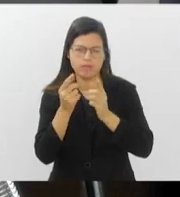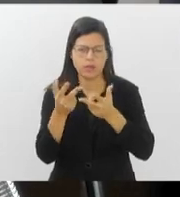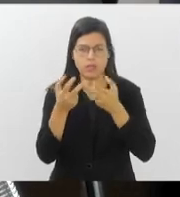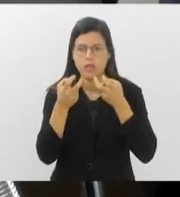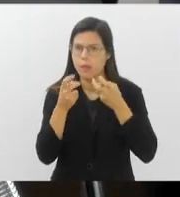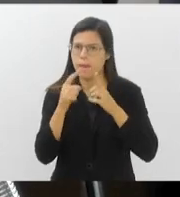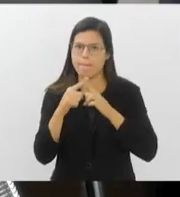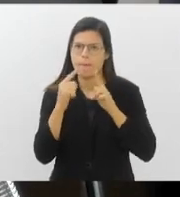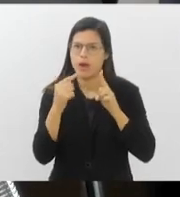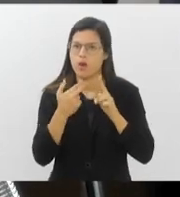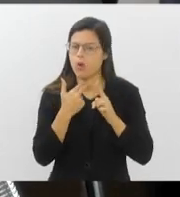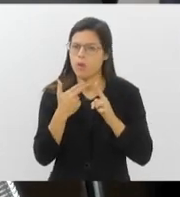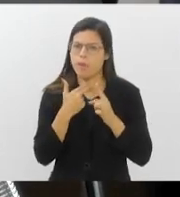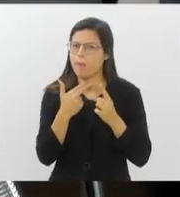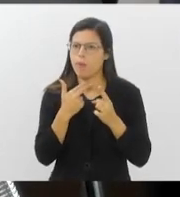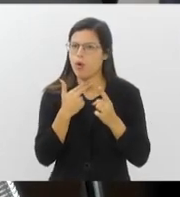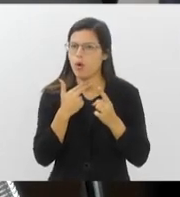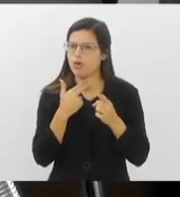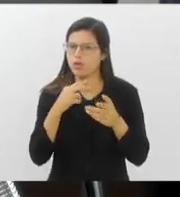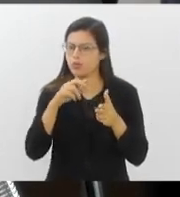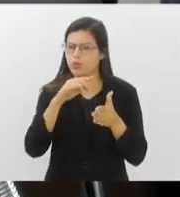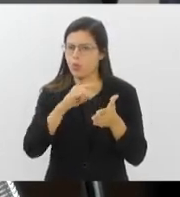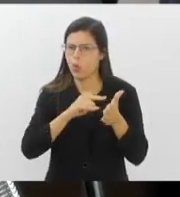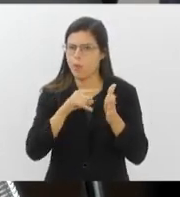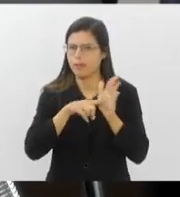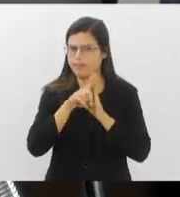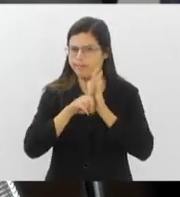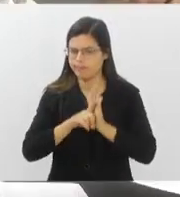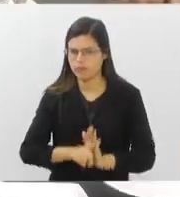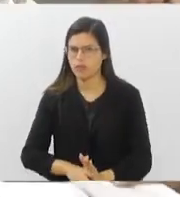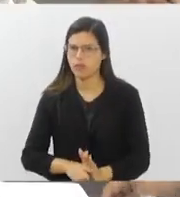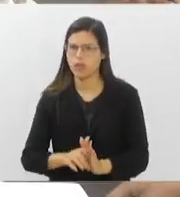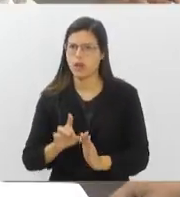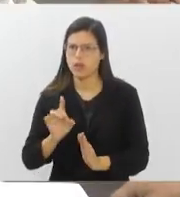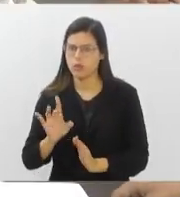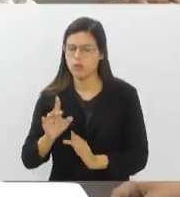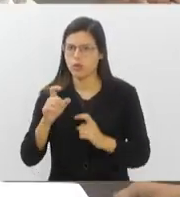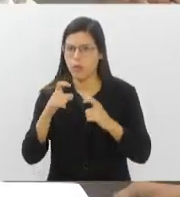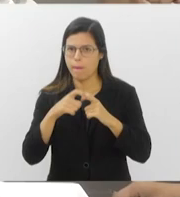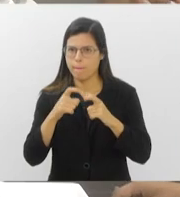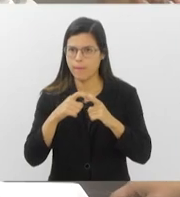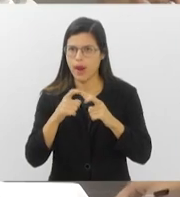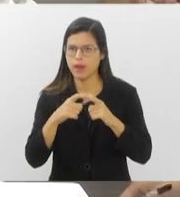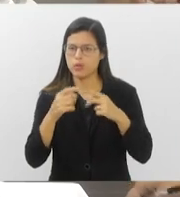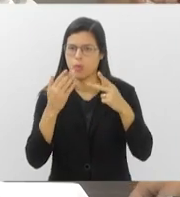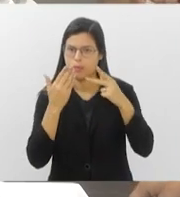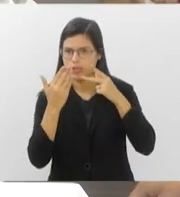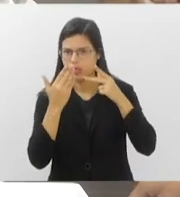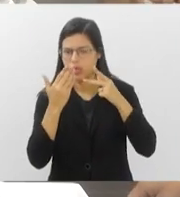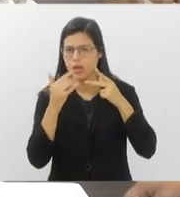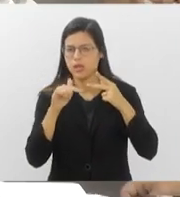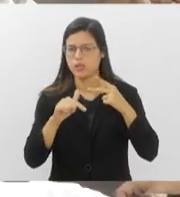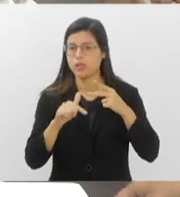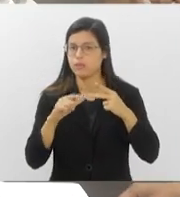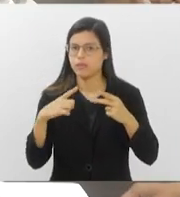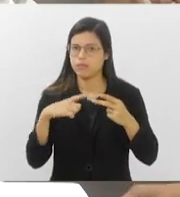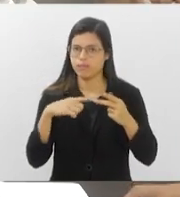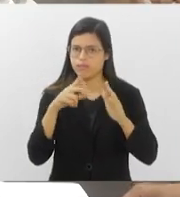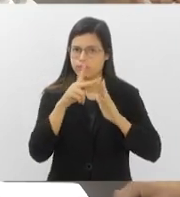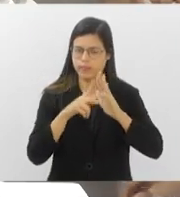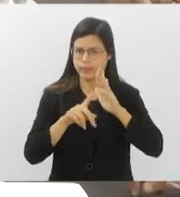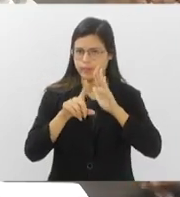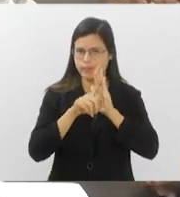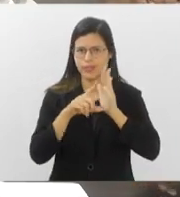diagnóstico, é o médico psiquiatra. Então, aqui também esse projeto tem uma série de questões